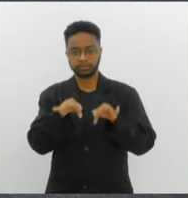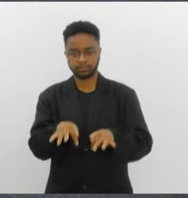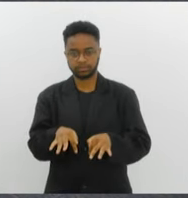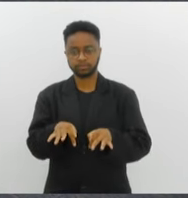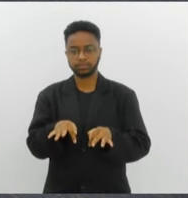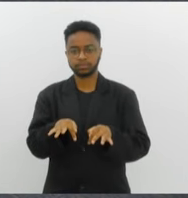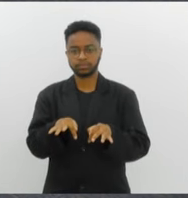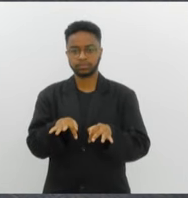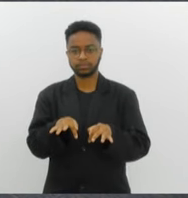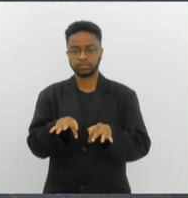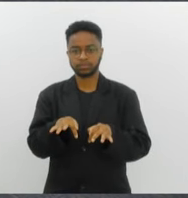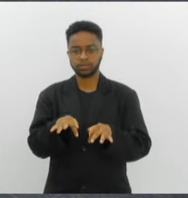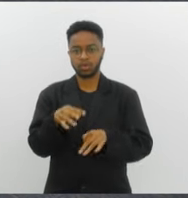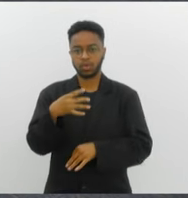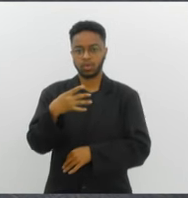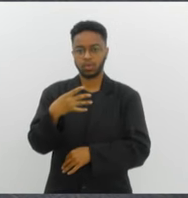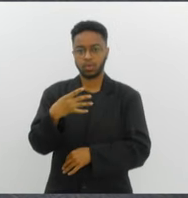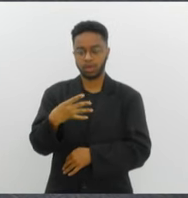encerrada às